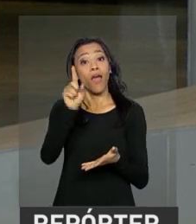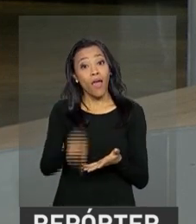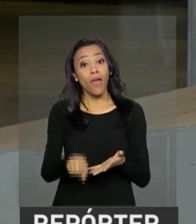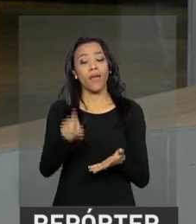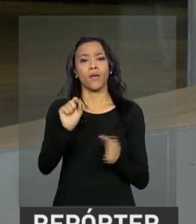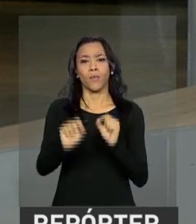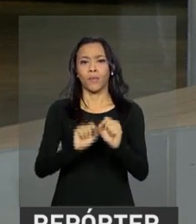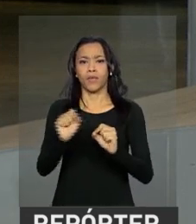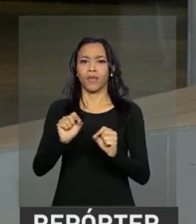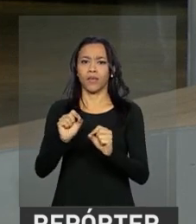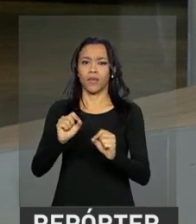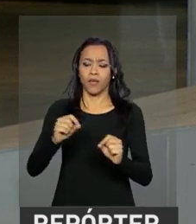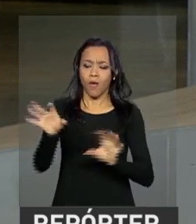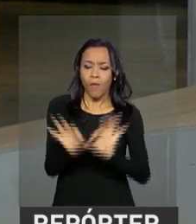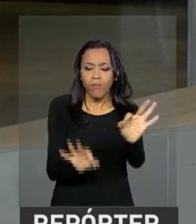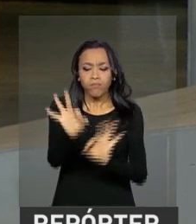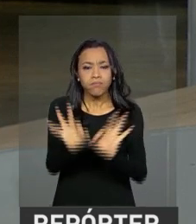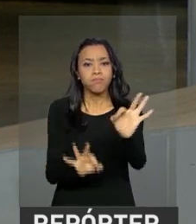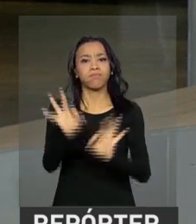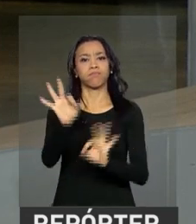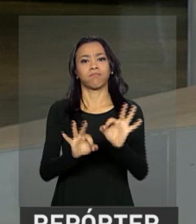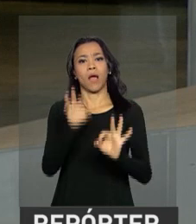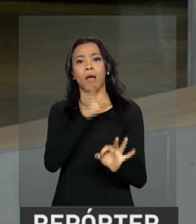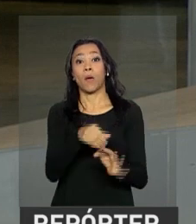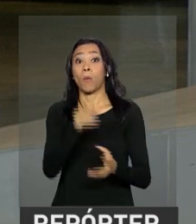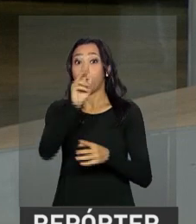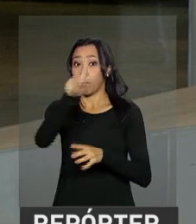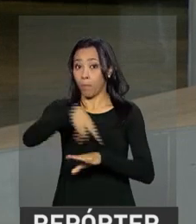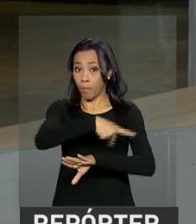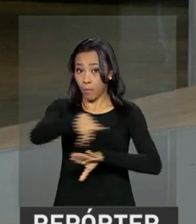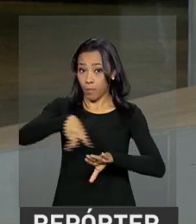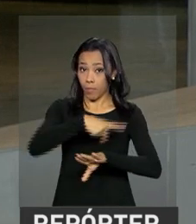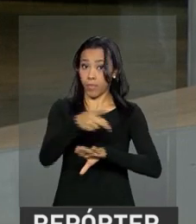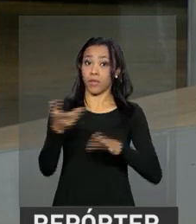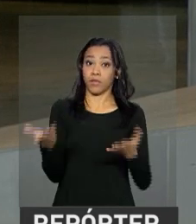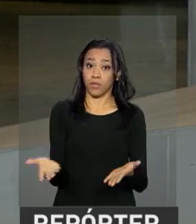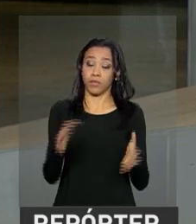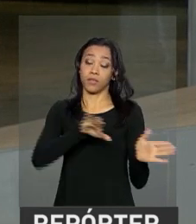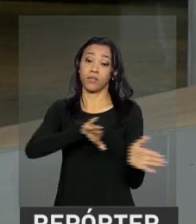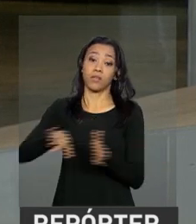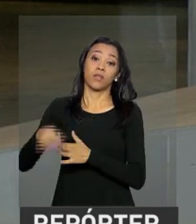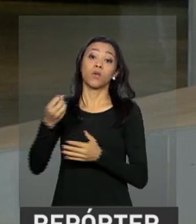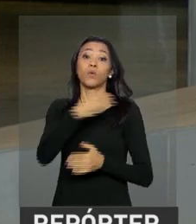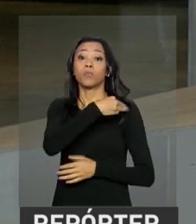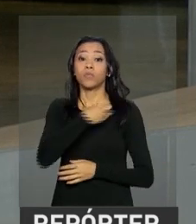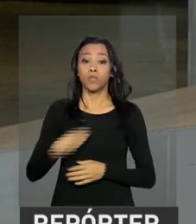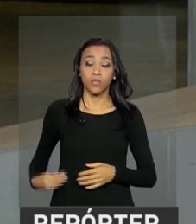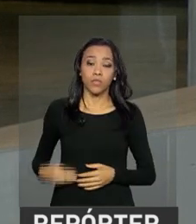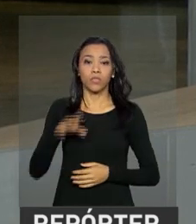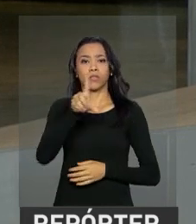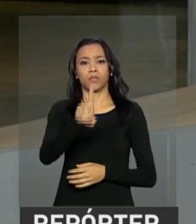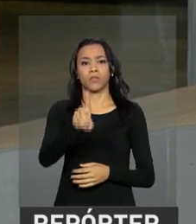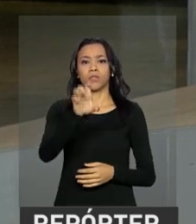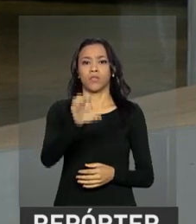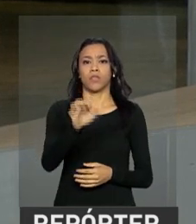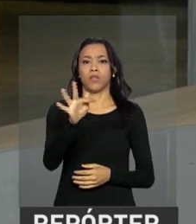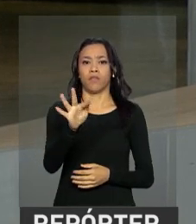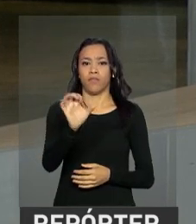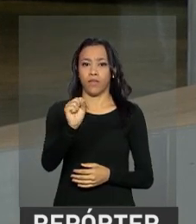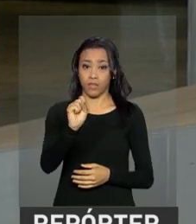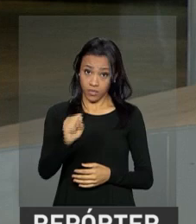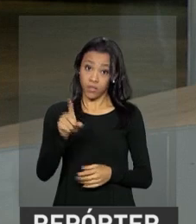democratizar e reconstitucionalizar o país, fecha aspas. O ministro da Defesa, Raul Jungmann, também comentou a